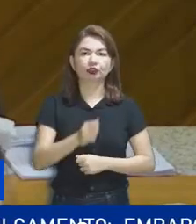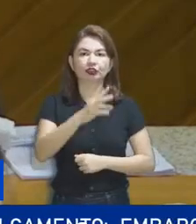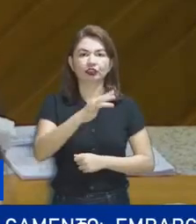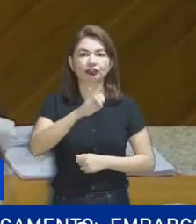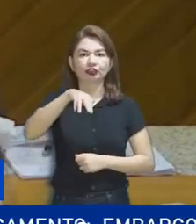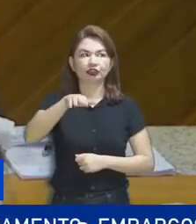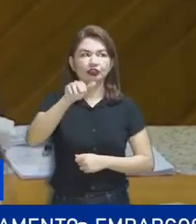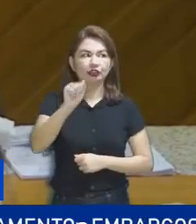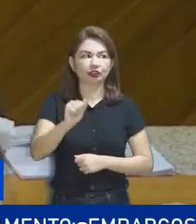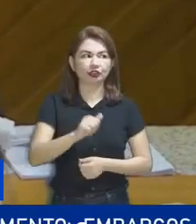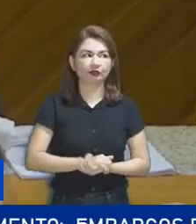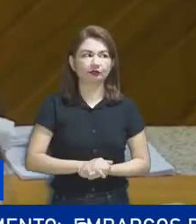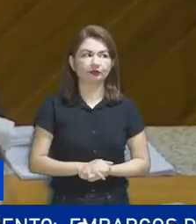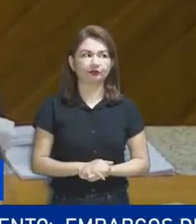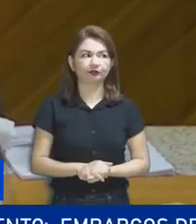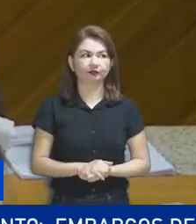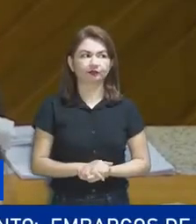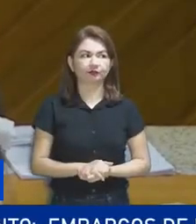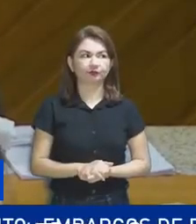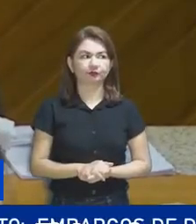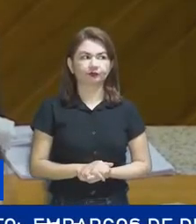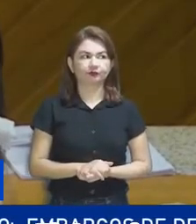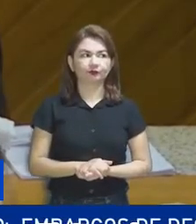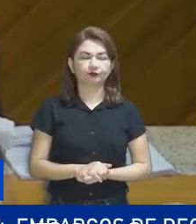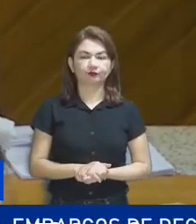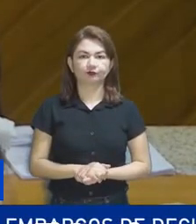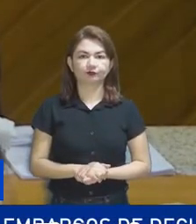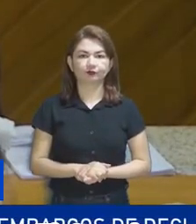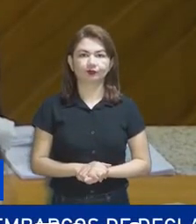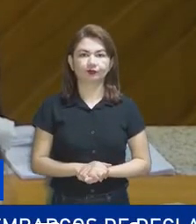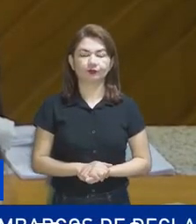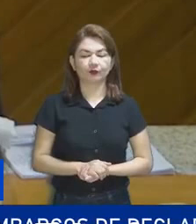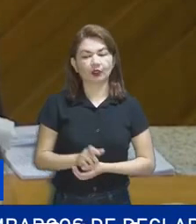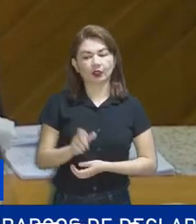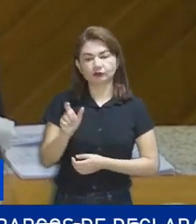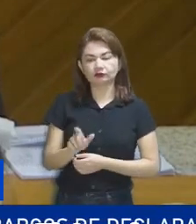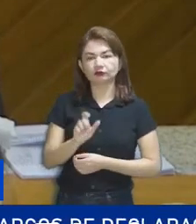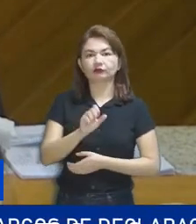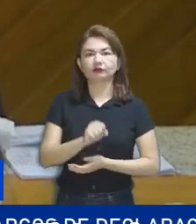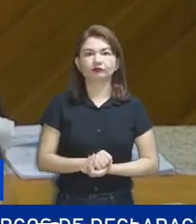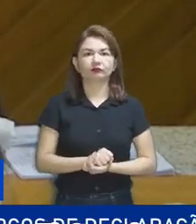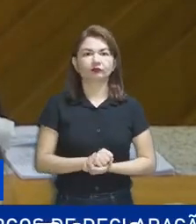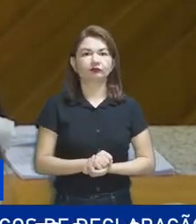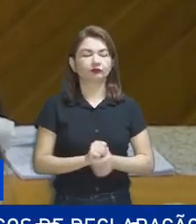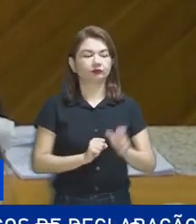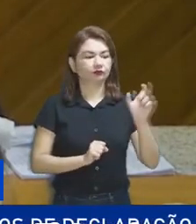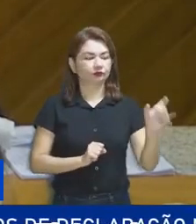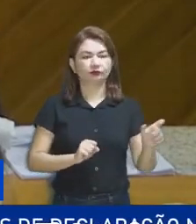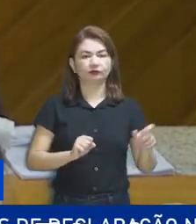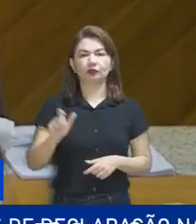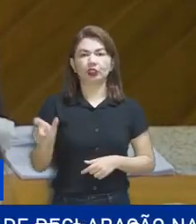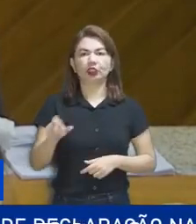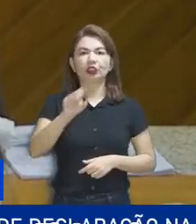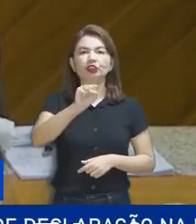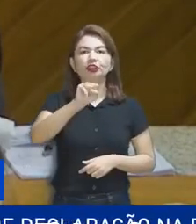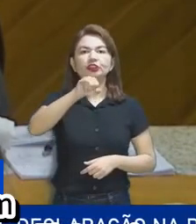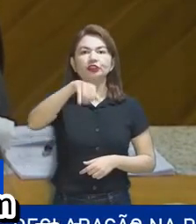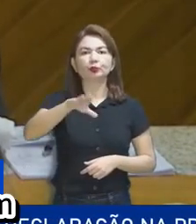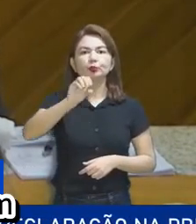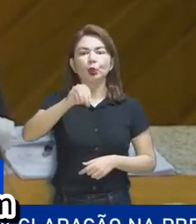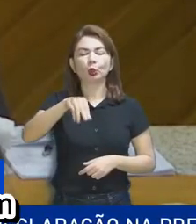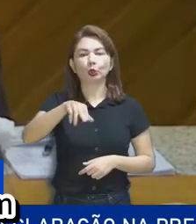embargante, aliás, a embargante, Simone Vidal da Silva, e o embargado é o Ministério Público